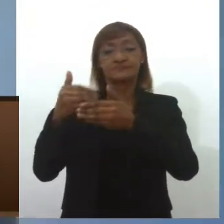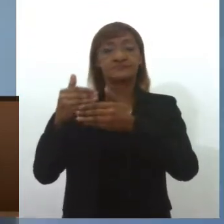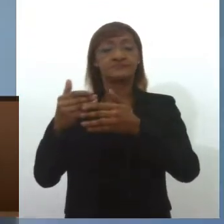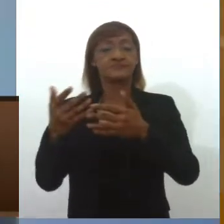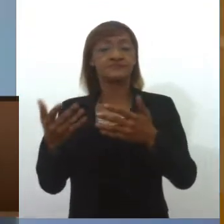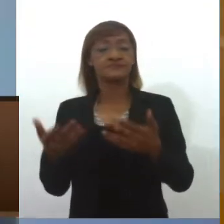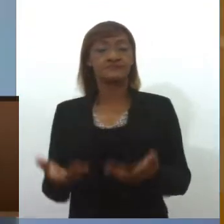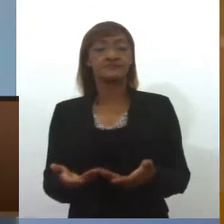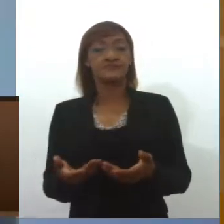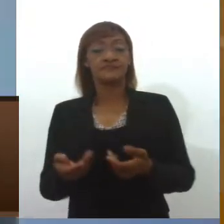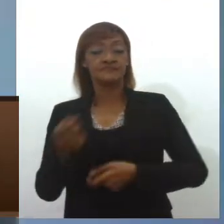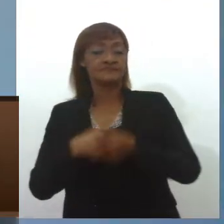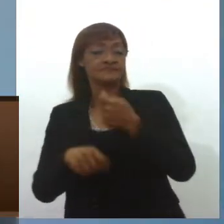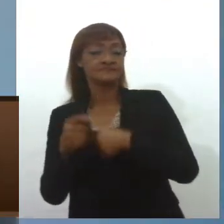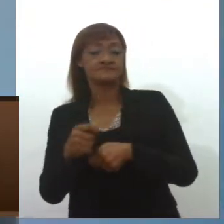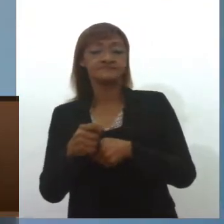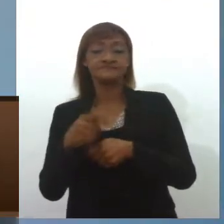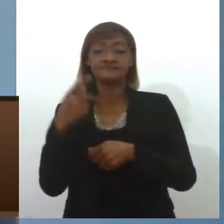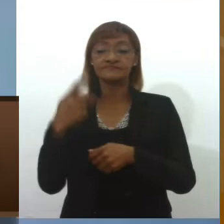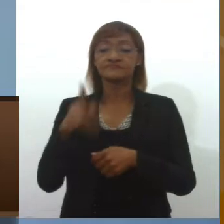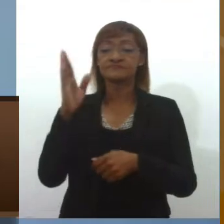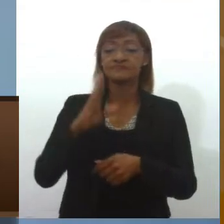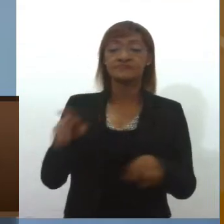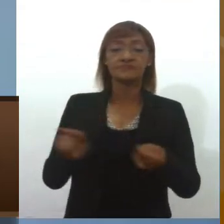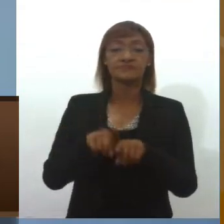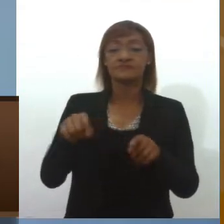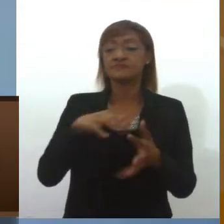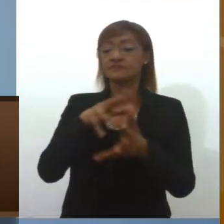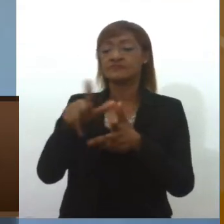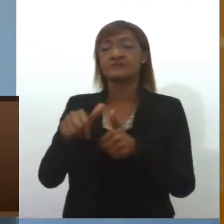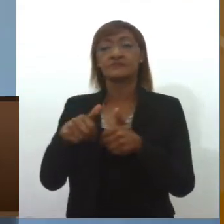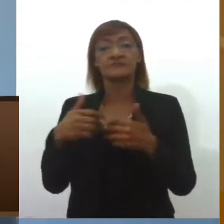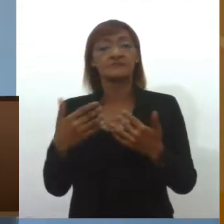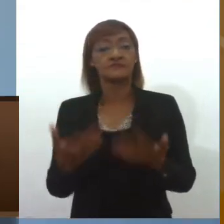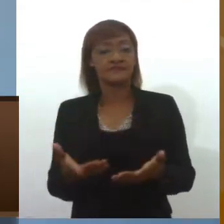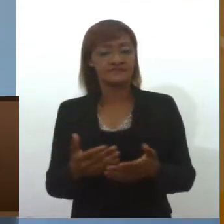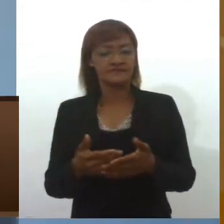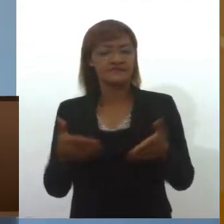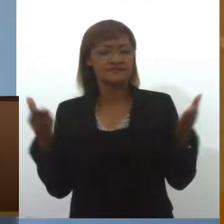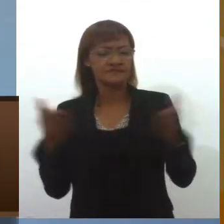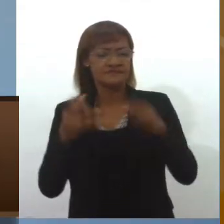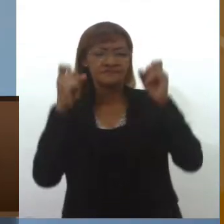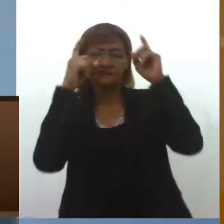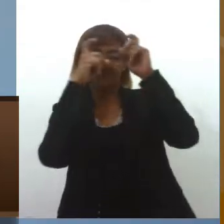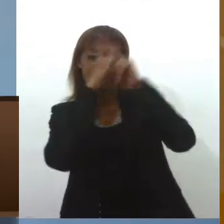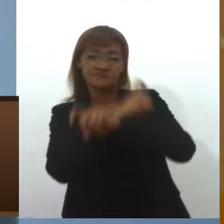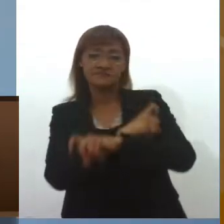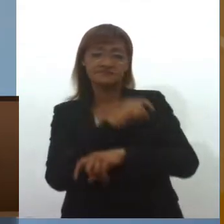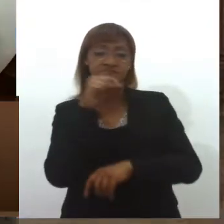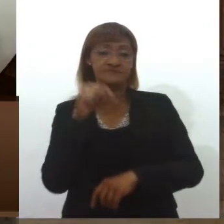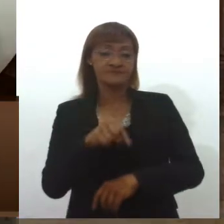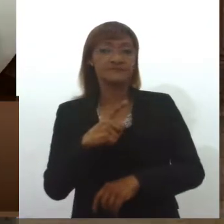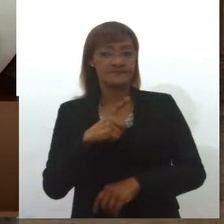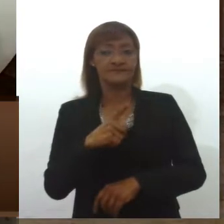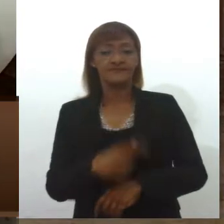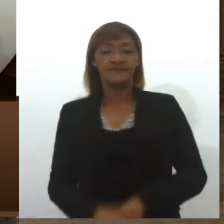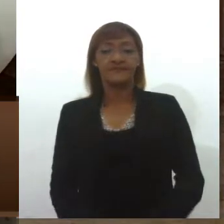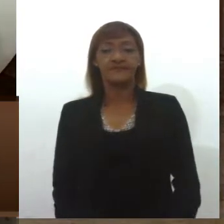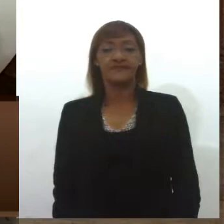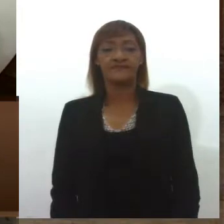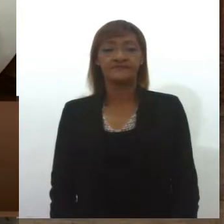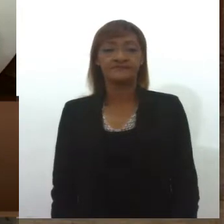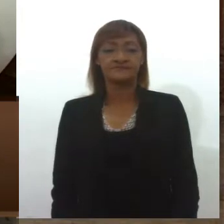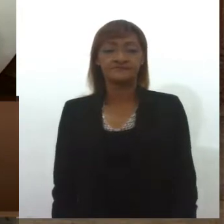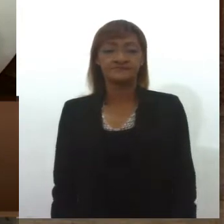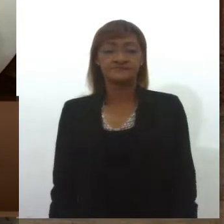economias mundiais. Então, a gente precisa lidar com isso. E nós temos uma dificuldade grande em lidar com isso aqui no Brasil. Professor Fábio,